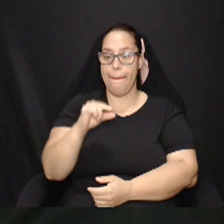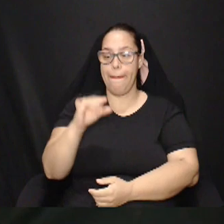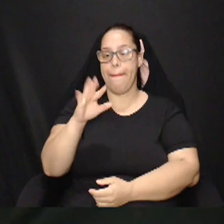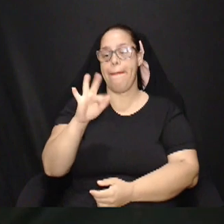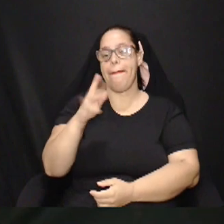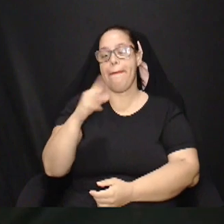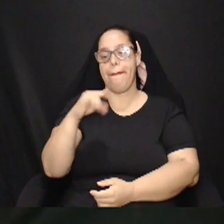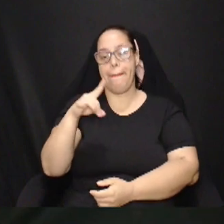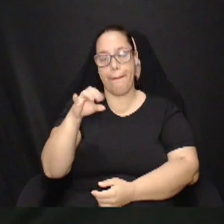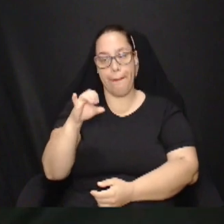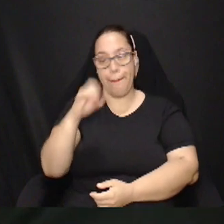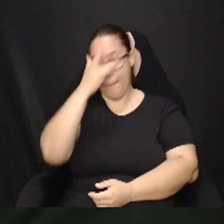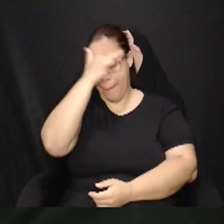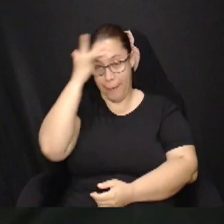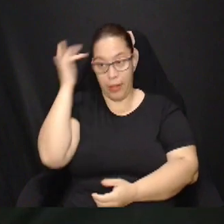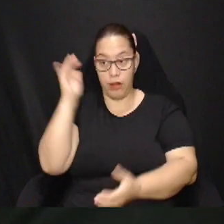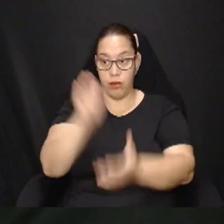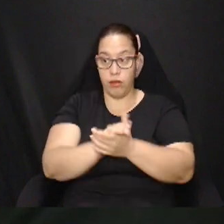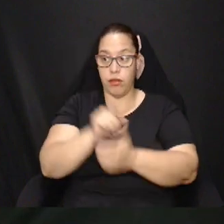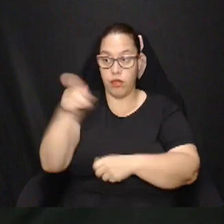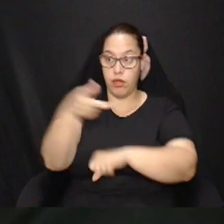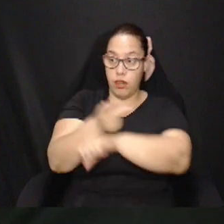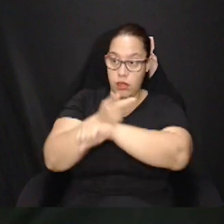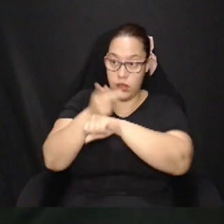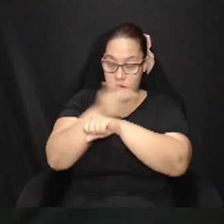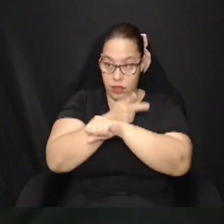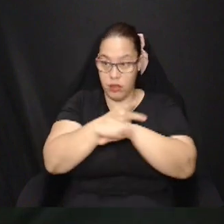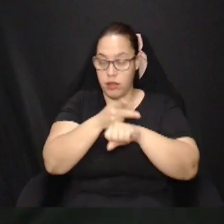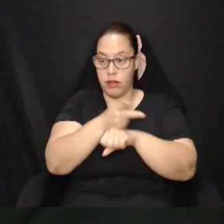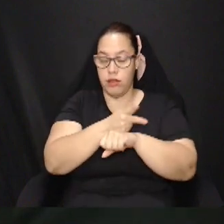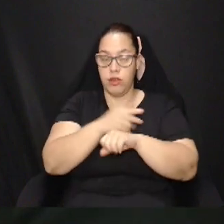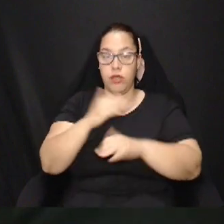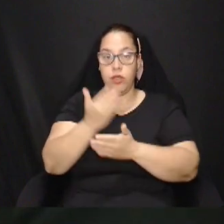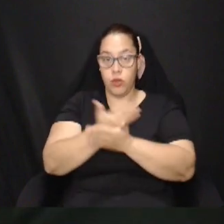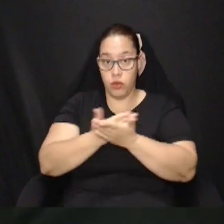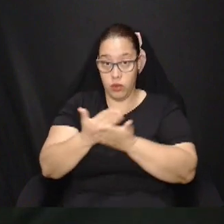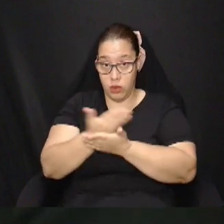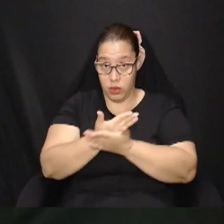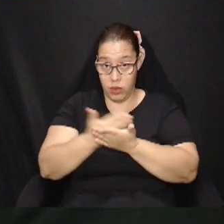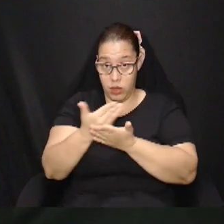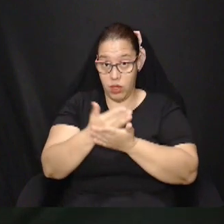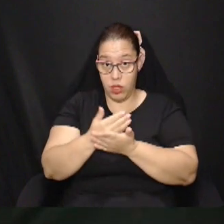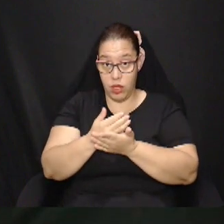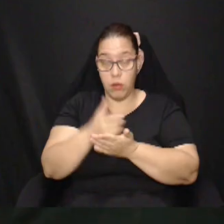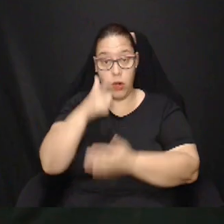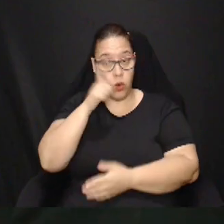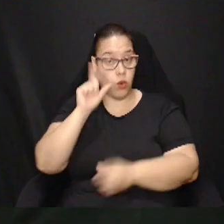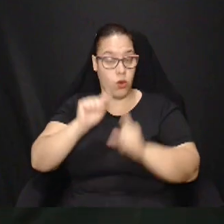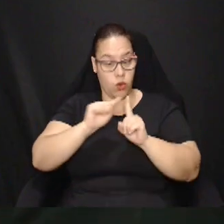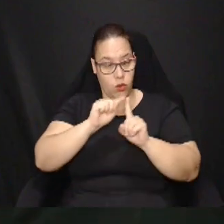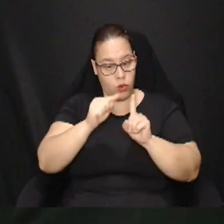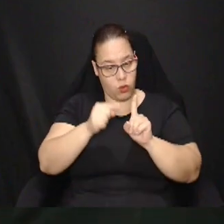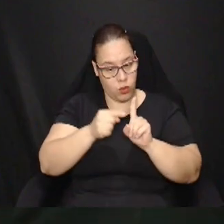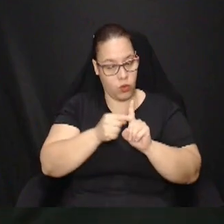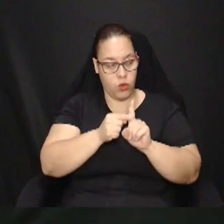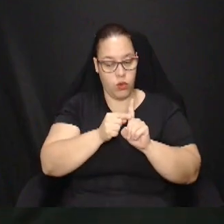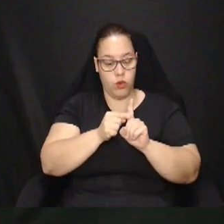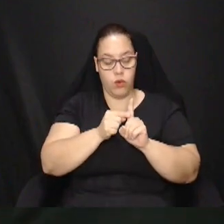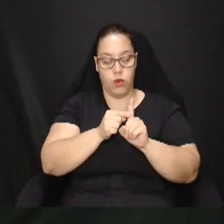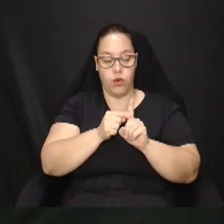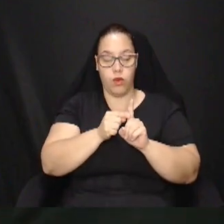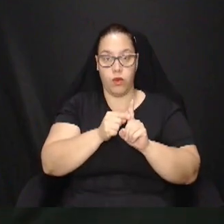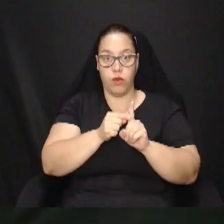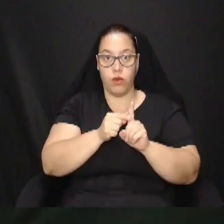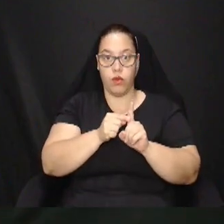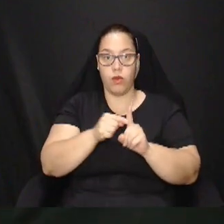pessoa, do casal ir buscar, né, um tratamento para poder engravidar, já tem a